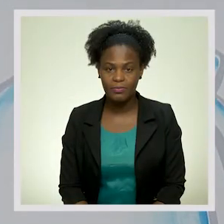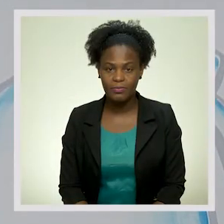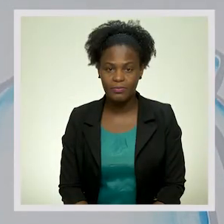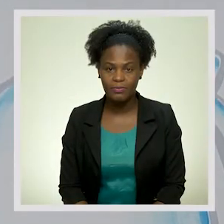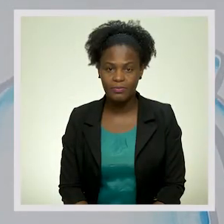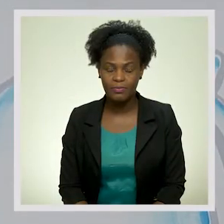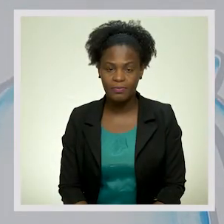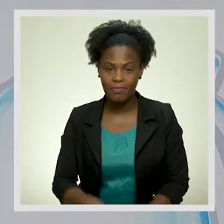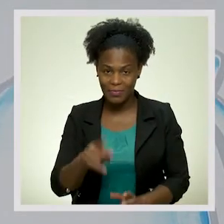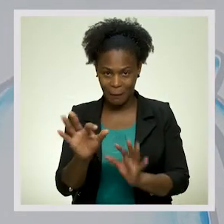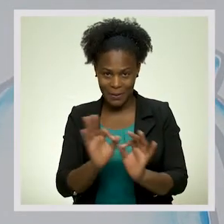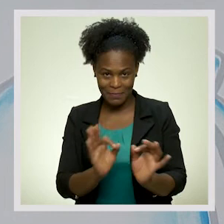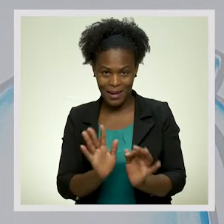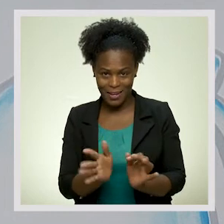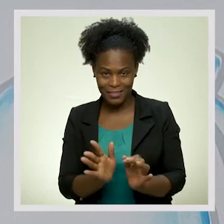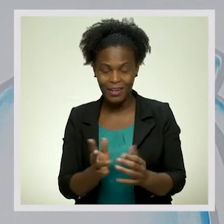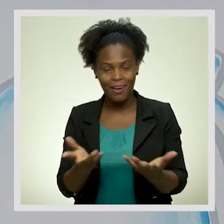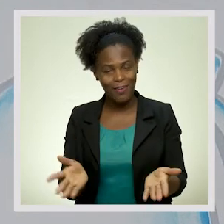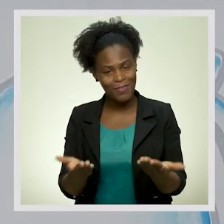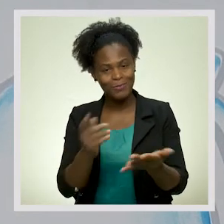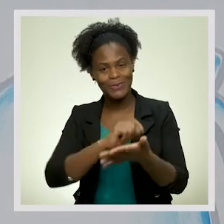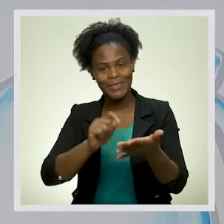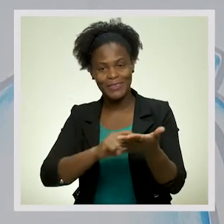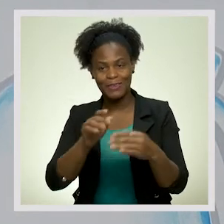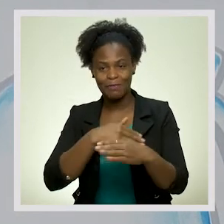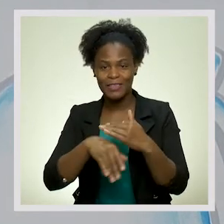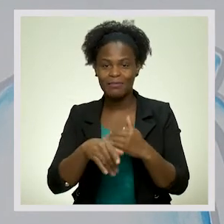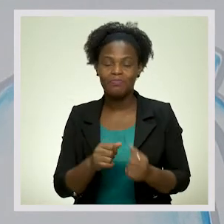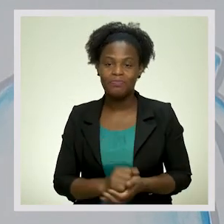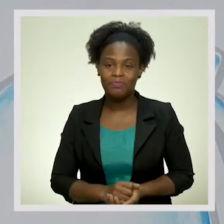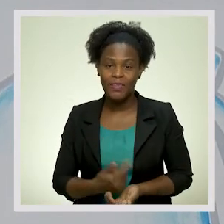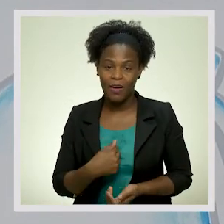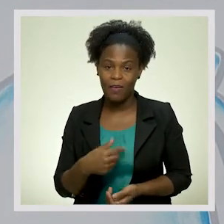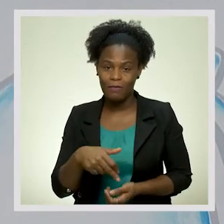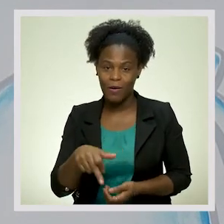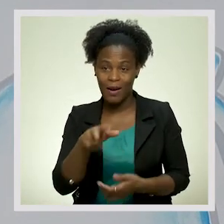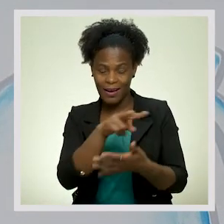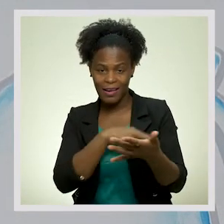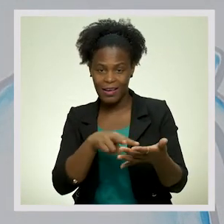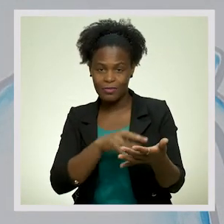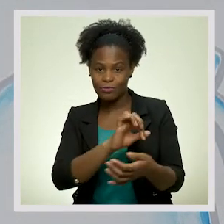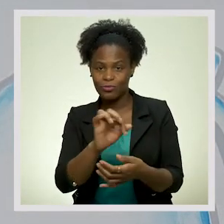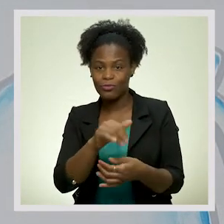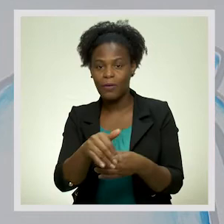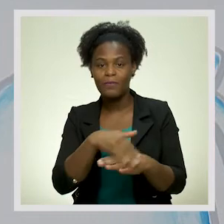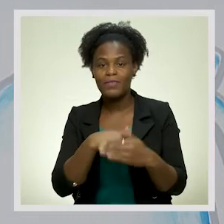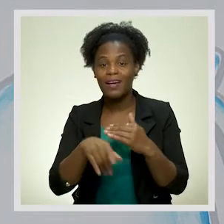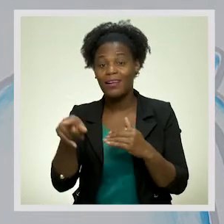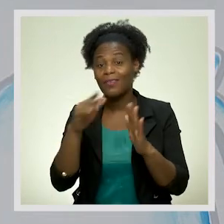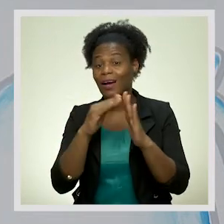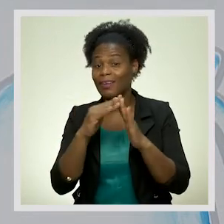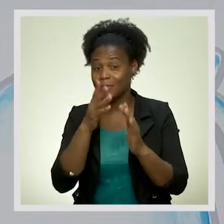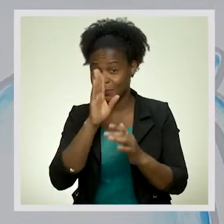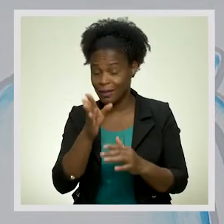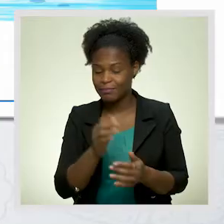Preparados, então? Então, vamos ao exercício. Vou aqui ler e vocês vão executar lá em casa. Prestem